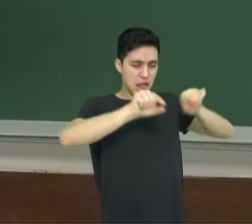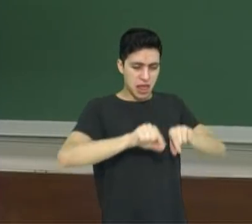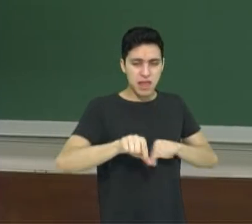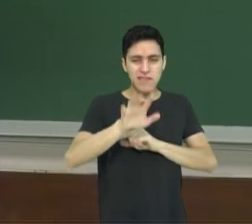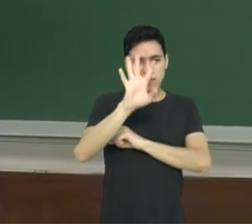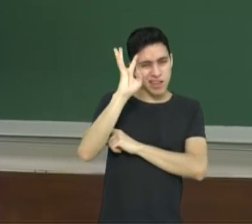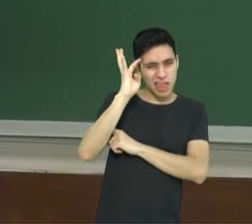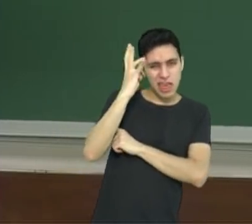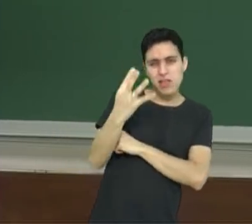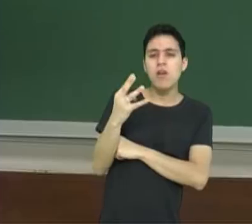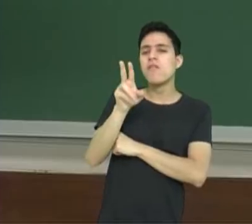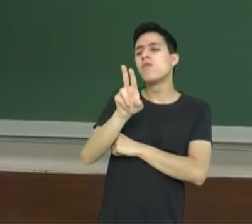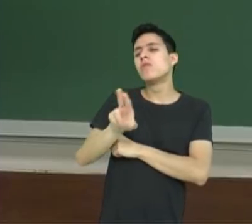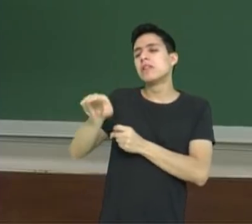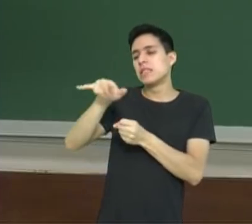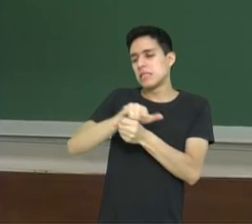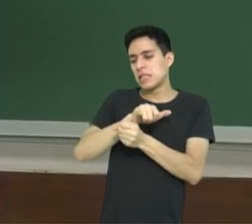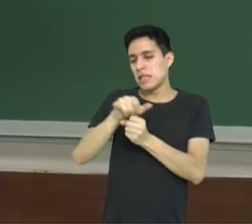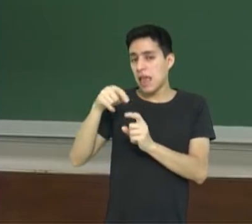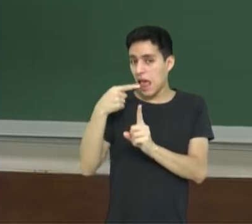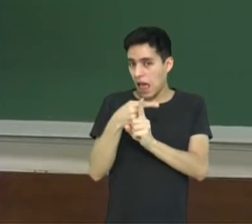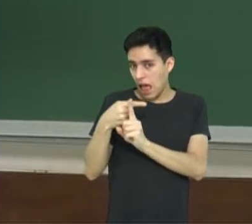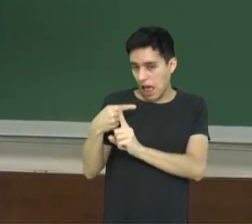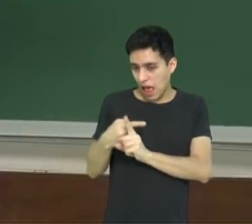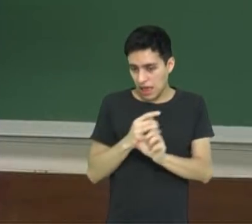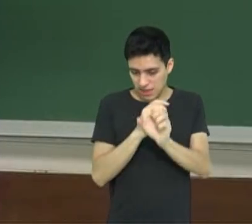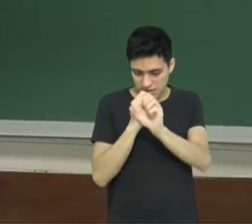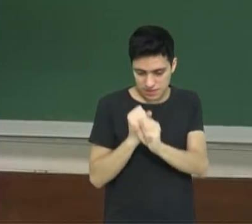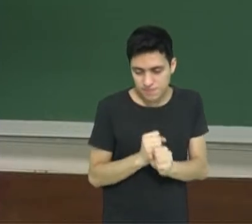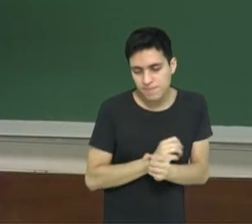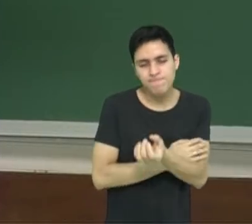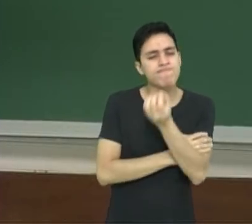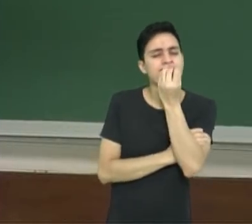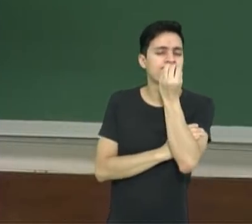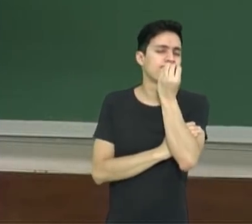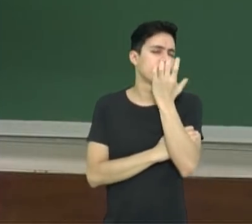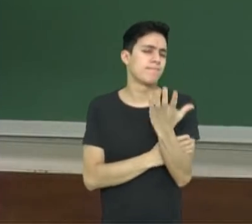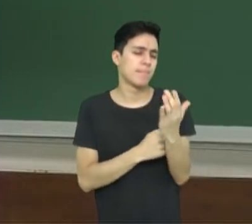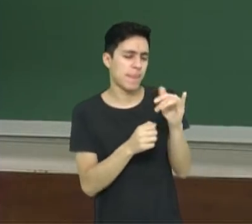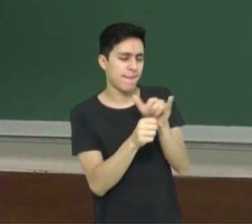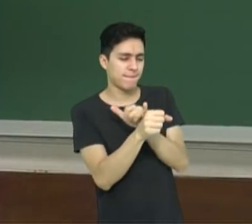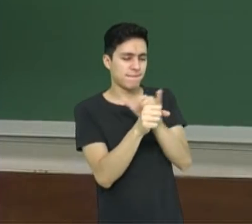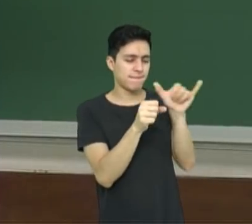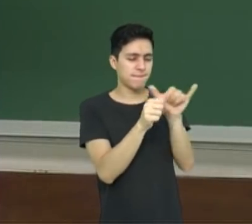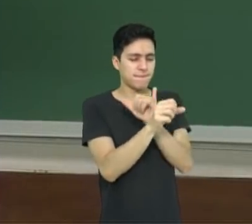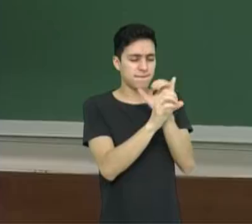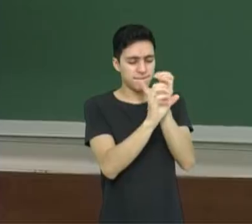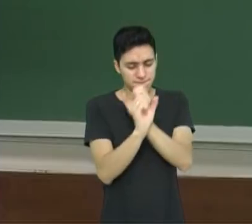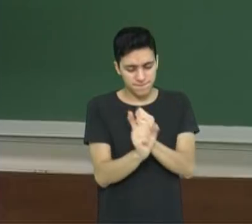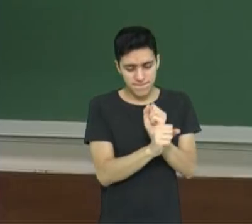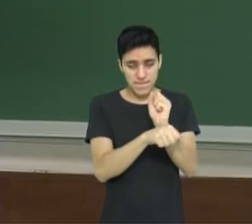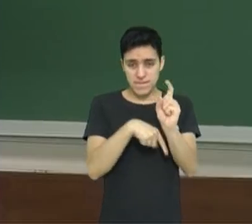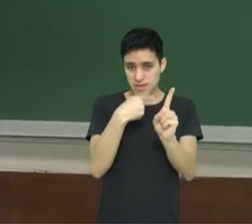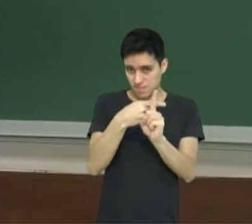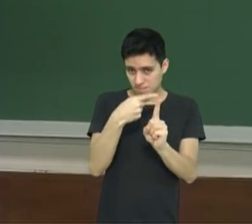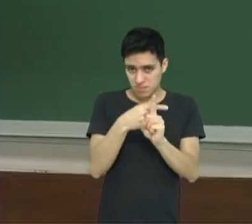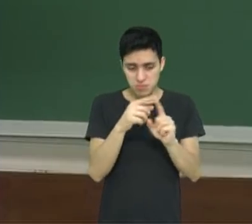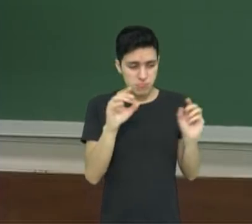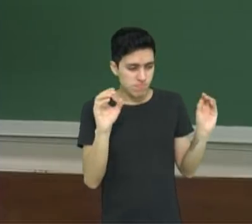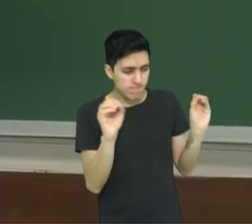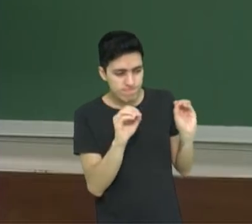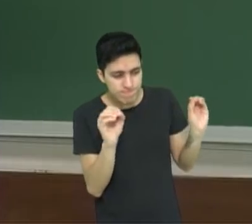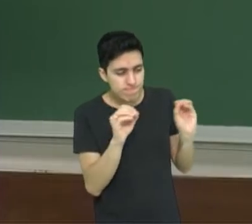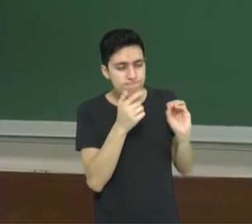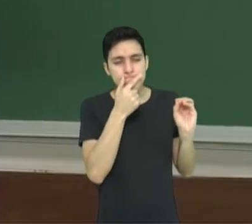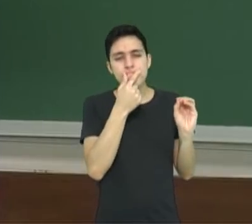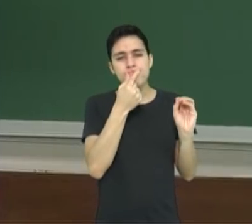pelo método da adição. Que bom que é pelo método da adição, né? Por quê? Porque nem tem nenhuma